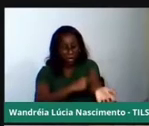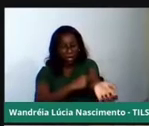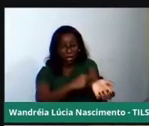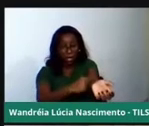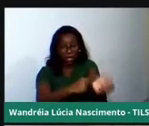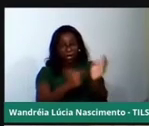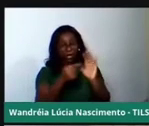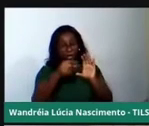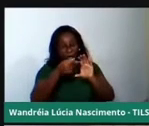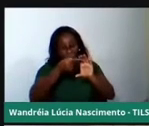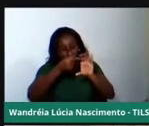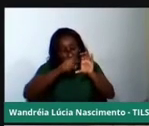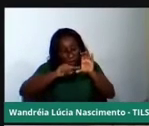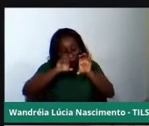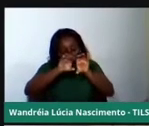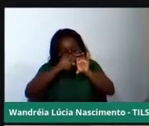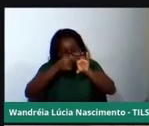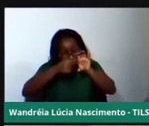de biomarcadores.